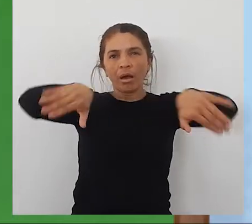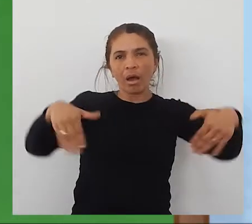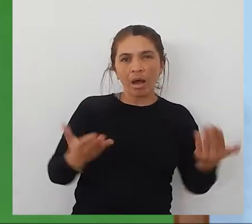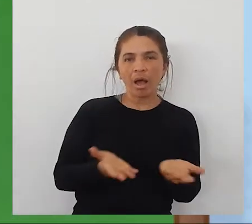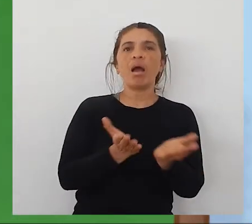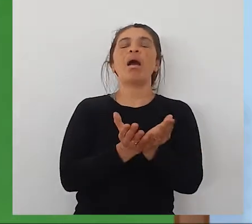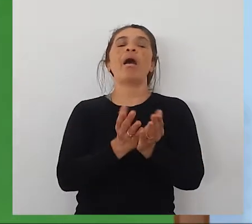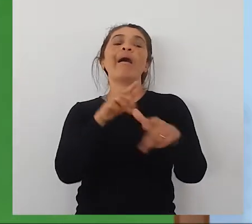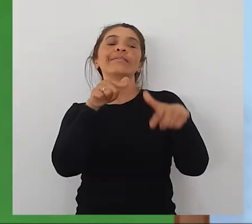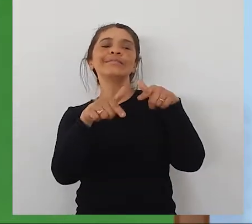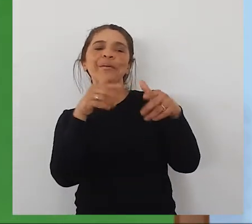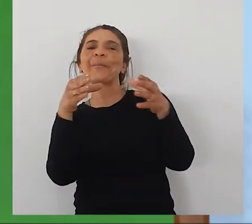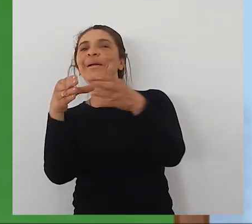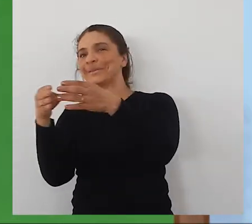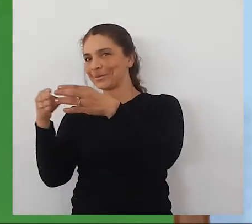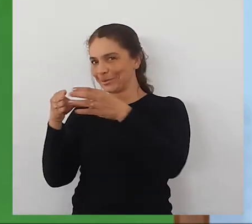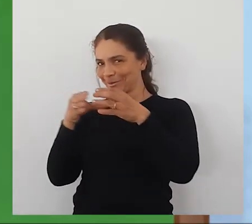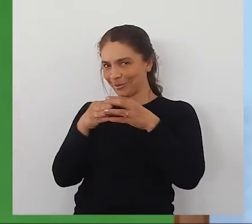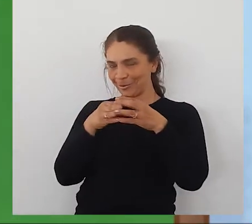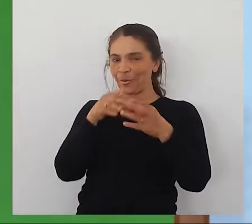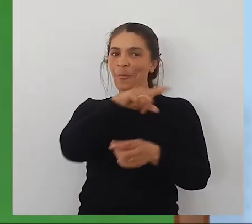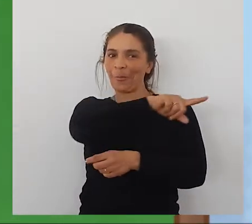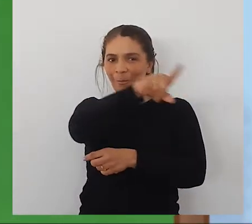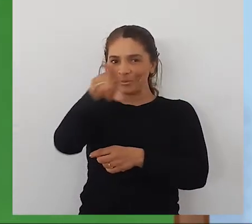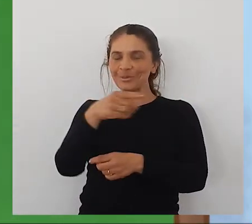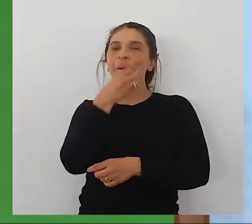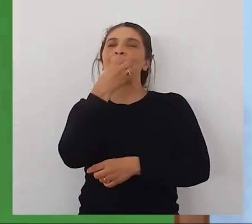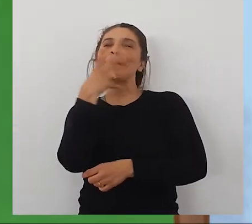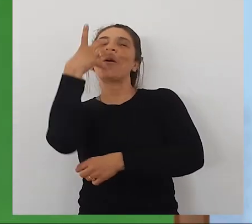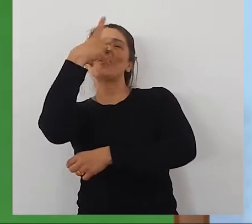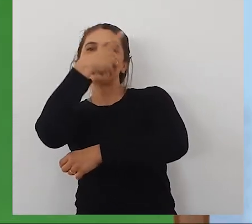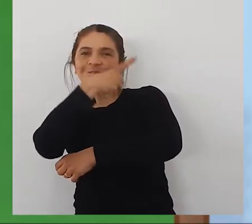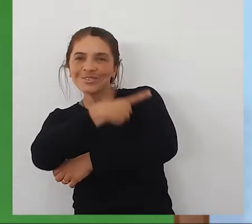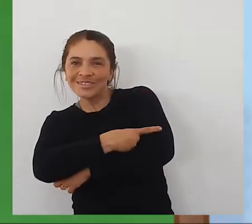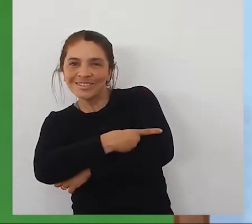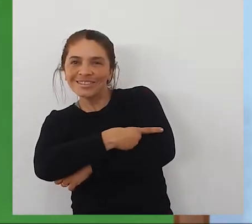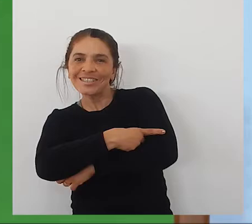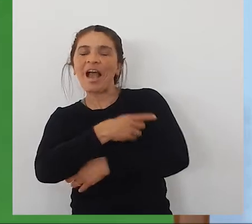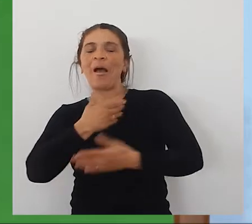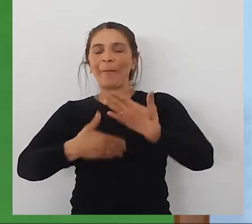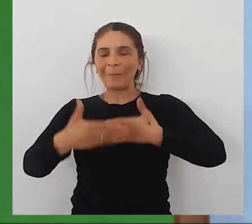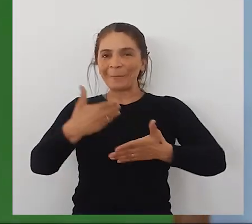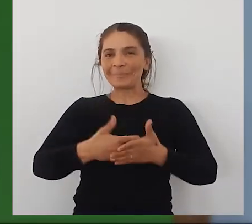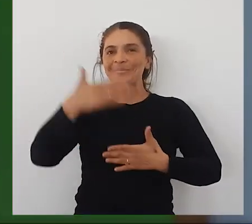bioma. Vem trabalho em grupo por aí! Tenha um bom dia, pessoal!